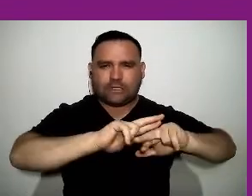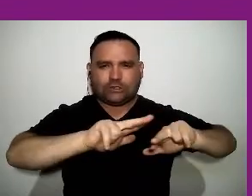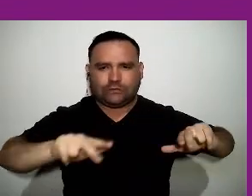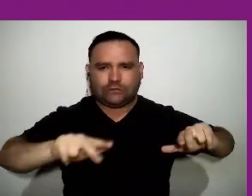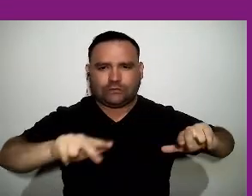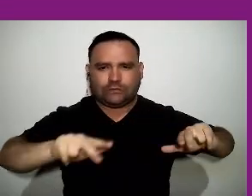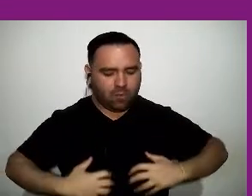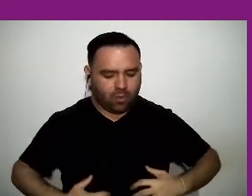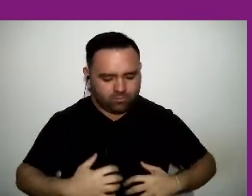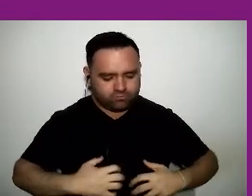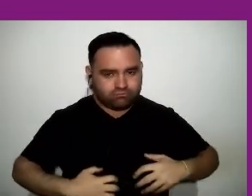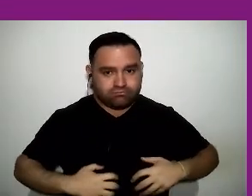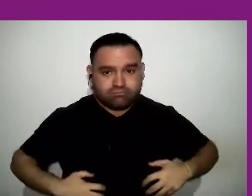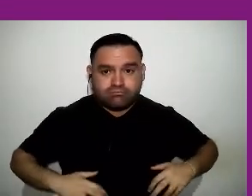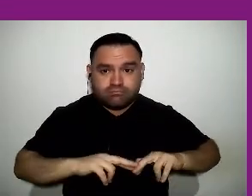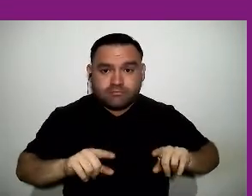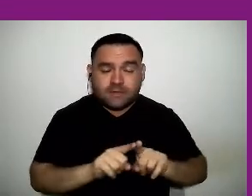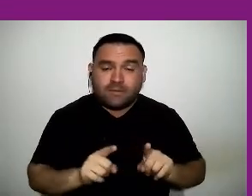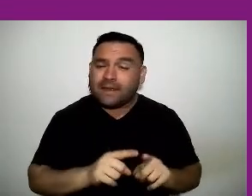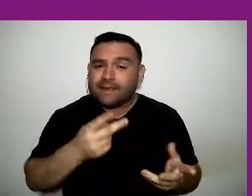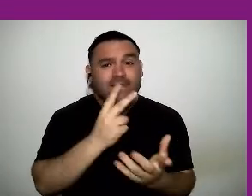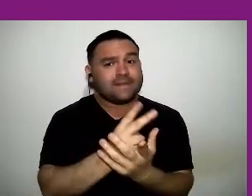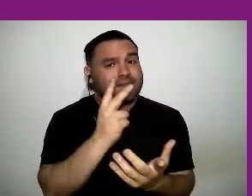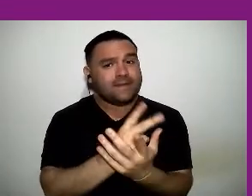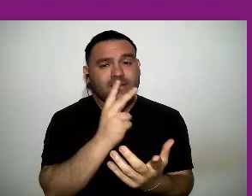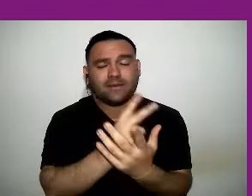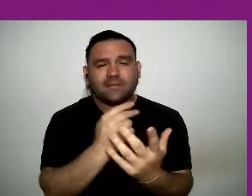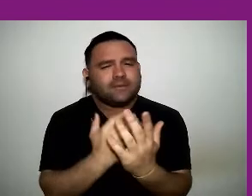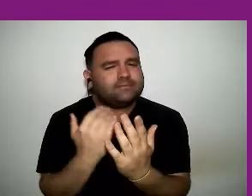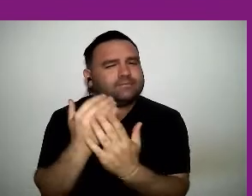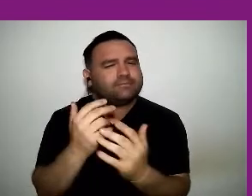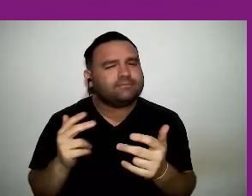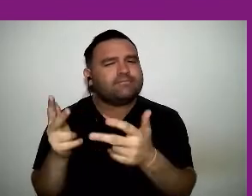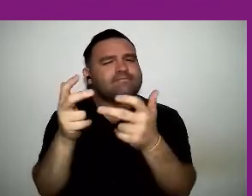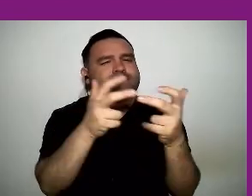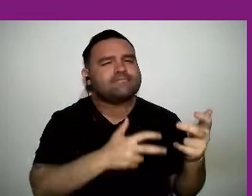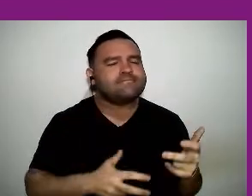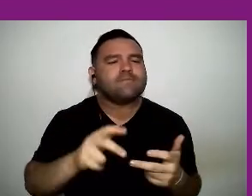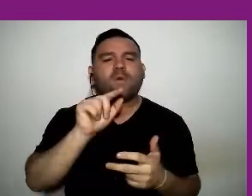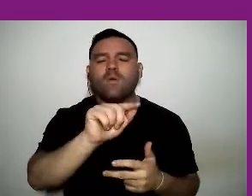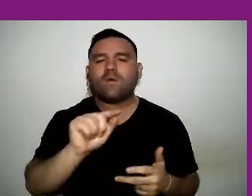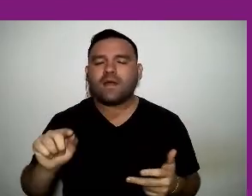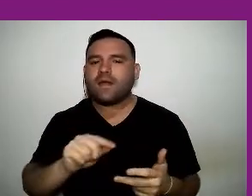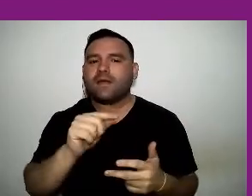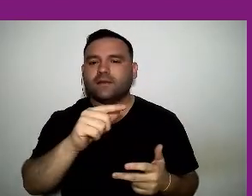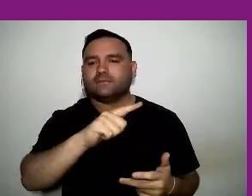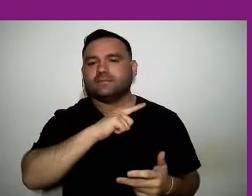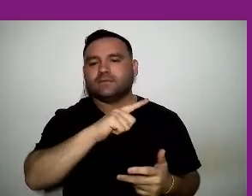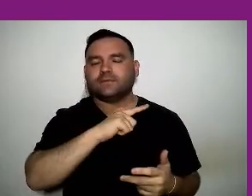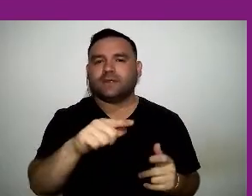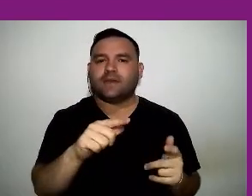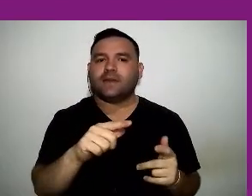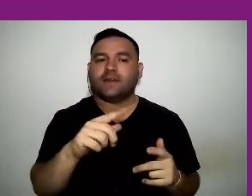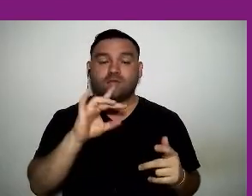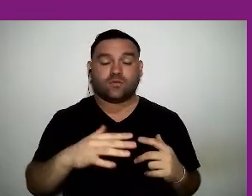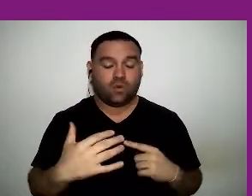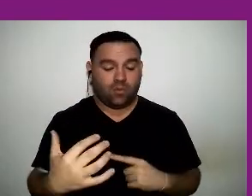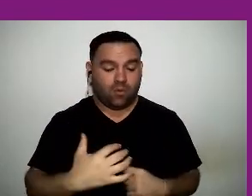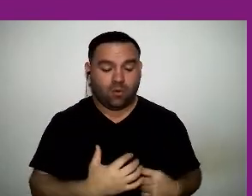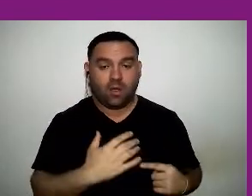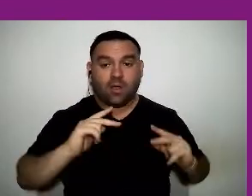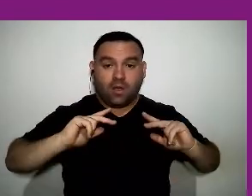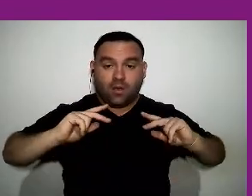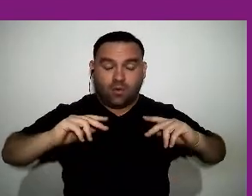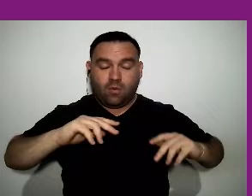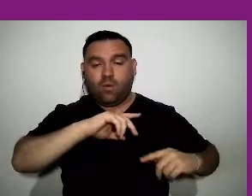múltiplos órgãos, e cada vez mais a gente começou a ver que havia não só acometimento do pulmão,